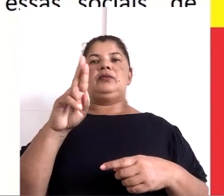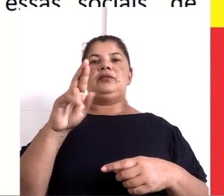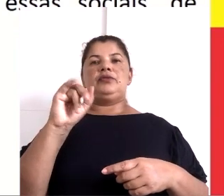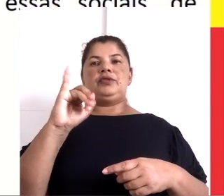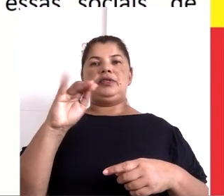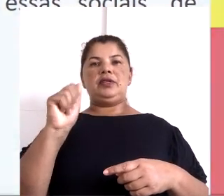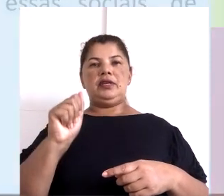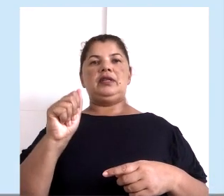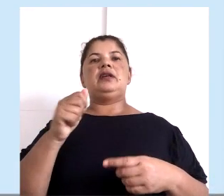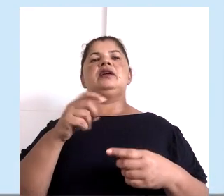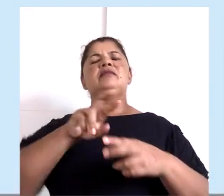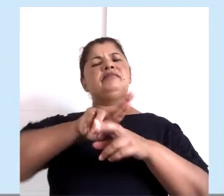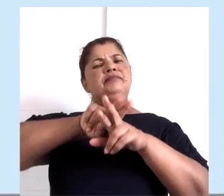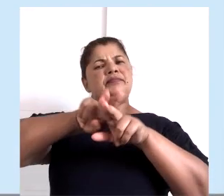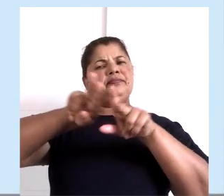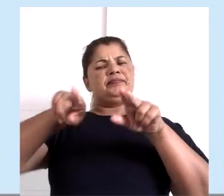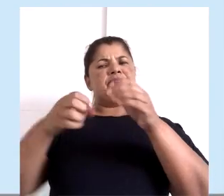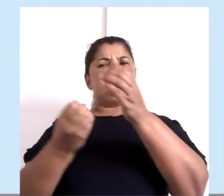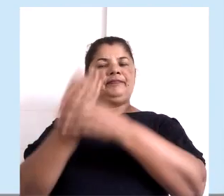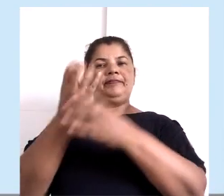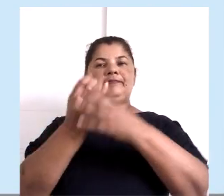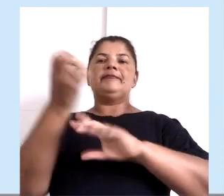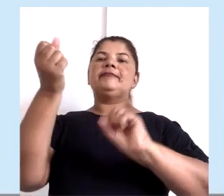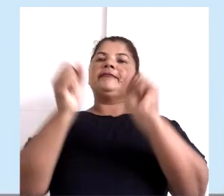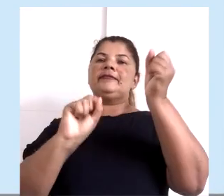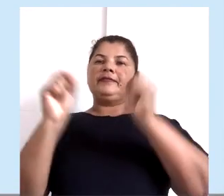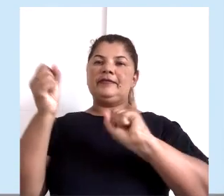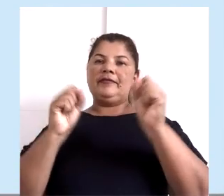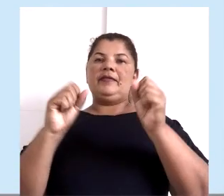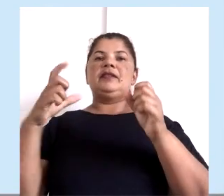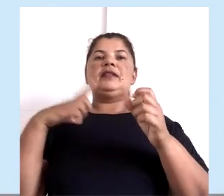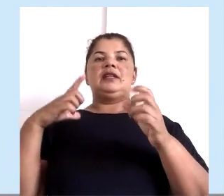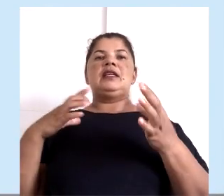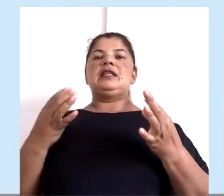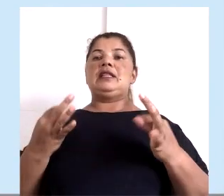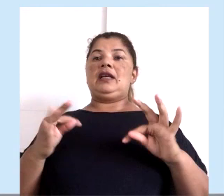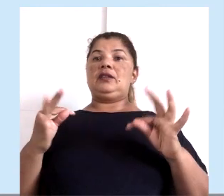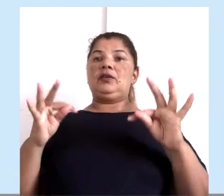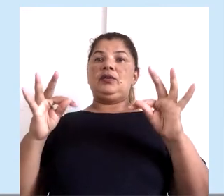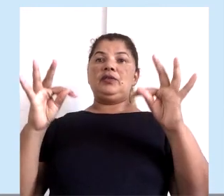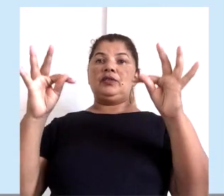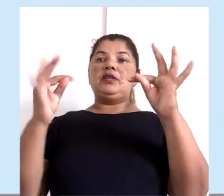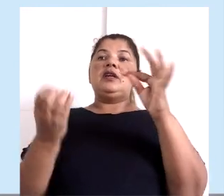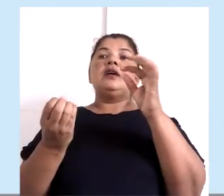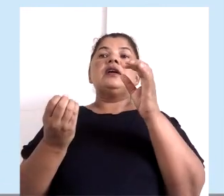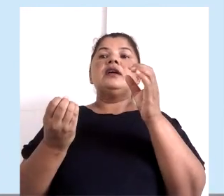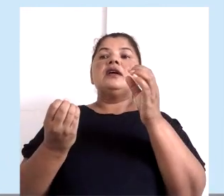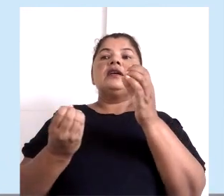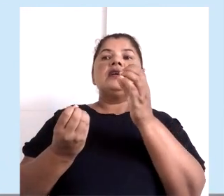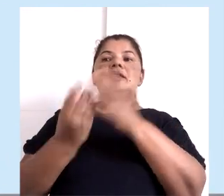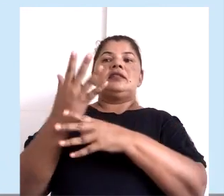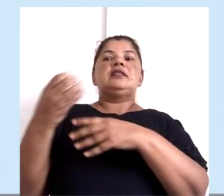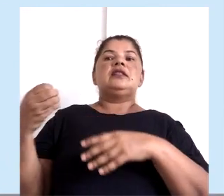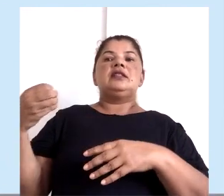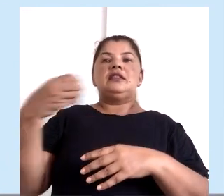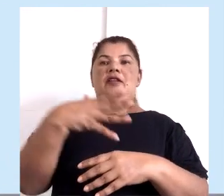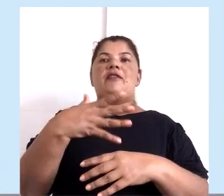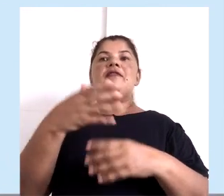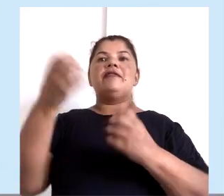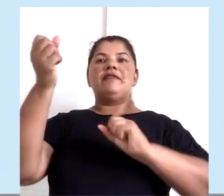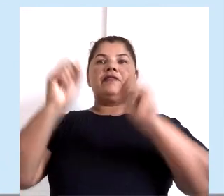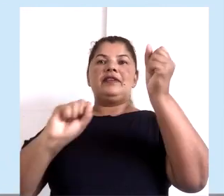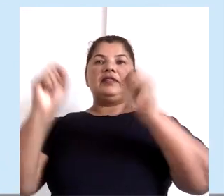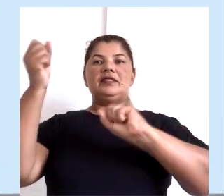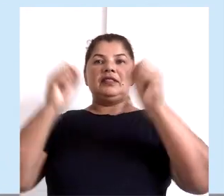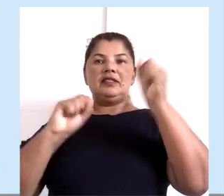mim, sétimo ano. Então, a gente vai ver que as tecnologias produzidas, elas começam a criar novas indústrias. O que são